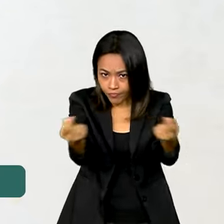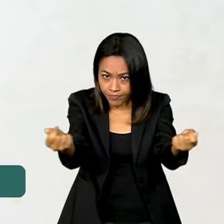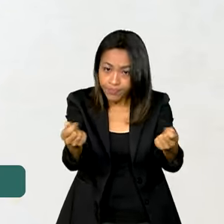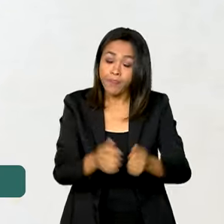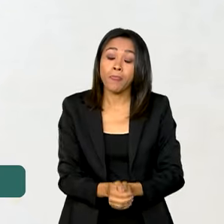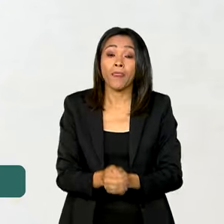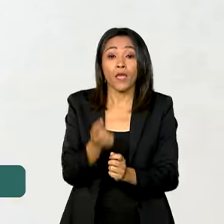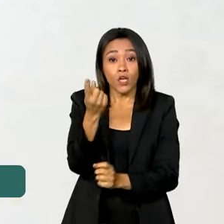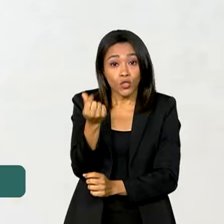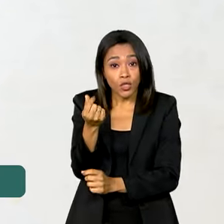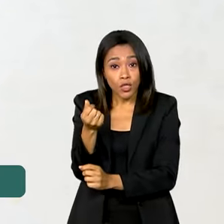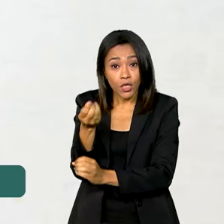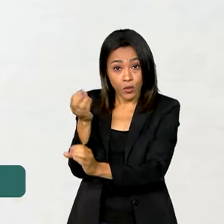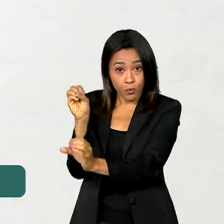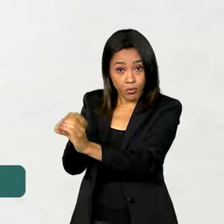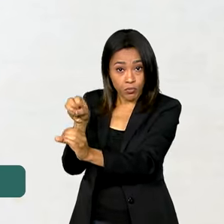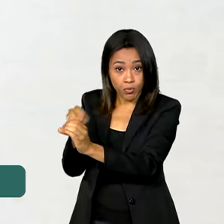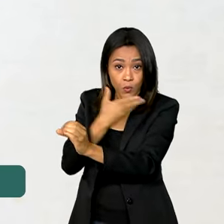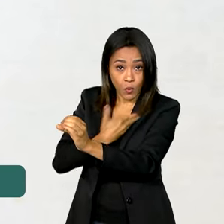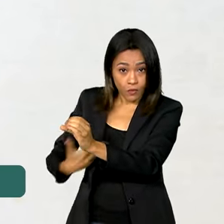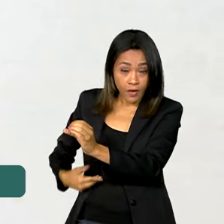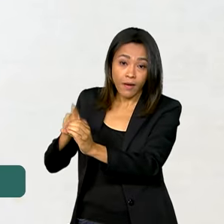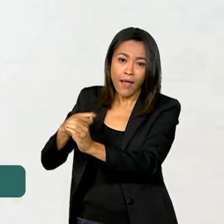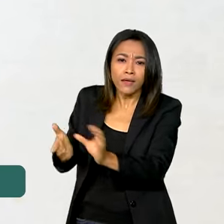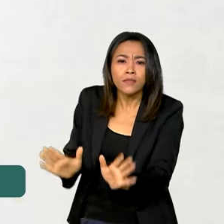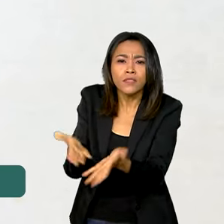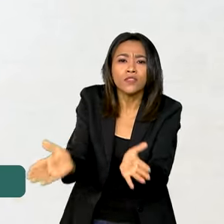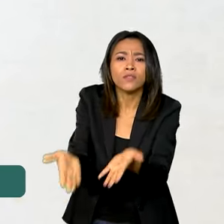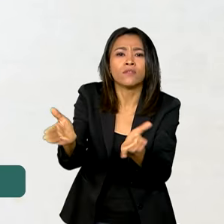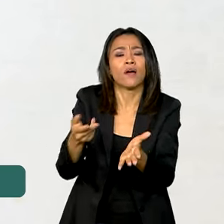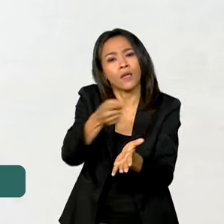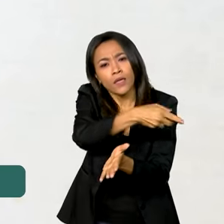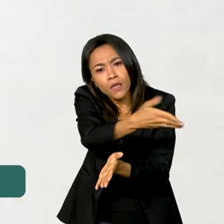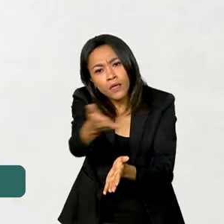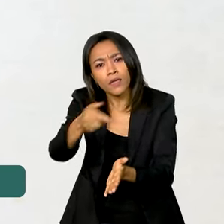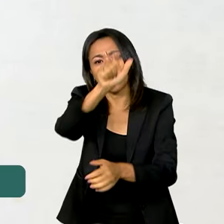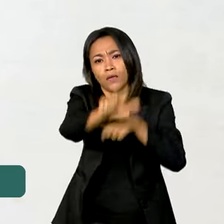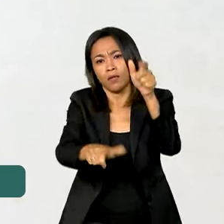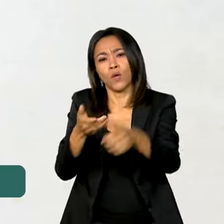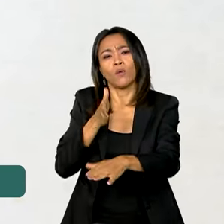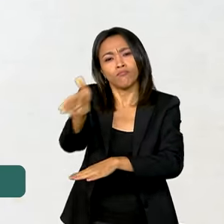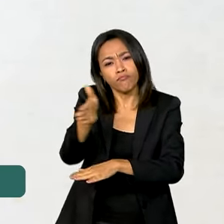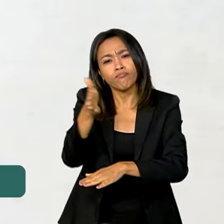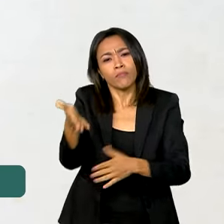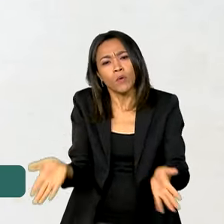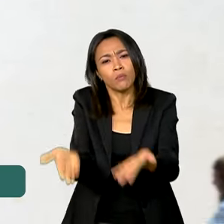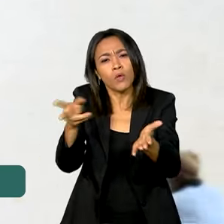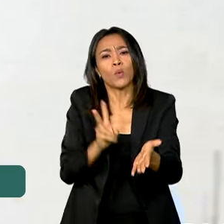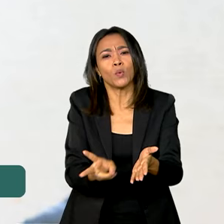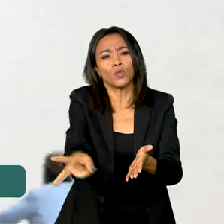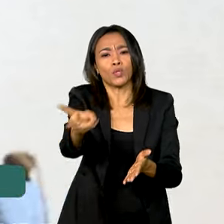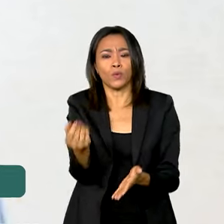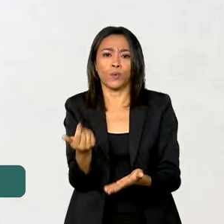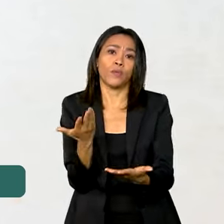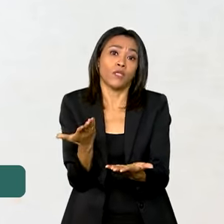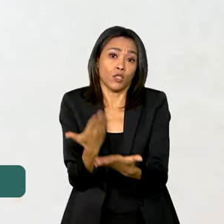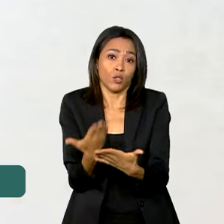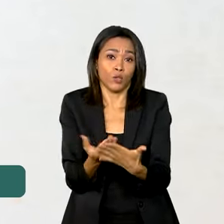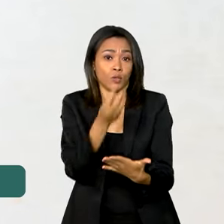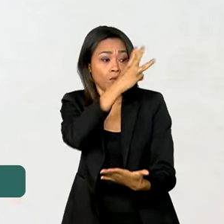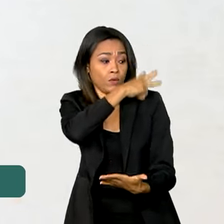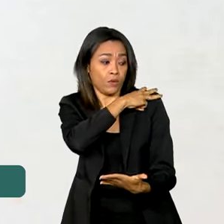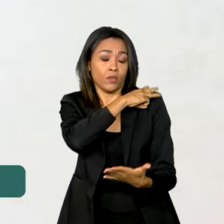um pagamento, é um incentivo para os alunos do ensino médio manterem a frequência escolar mínima de 80% por todo o